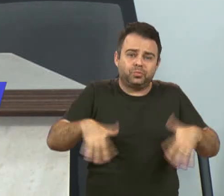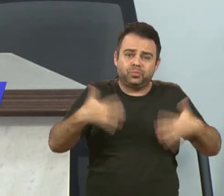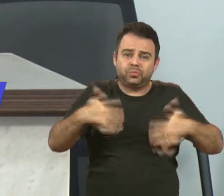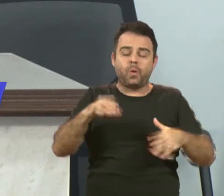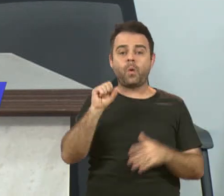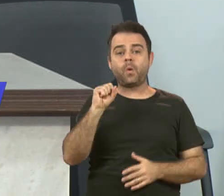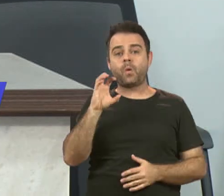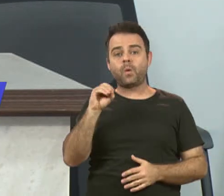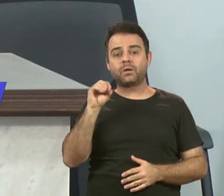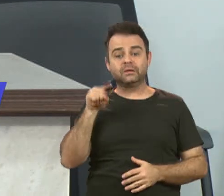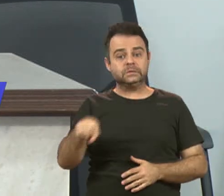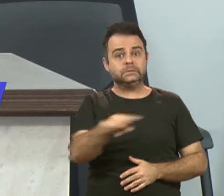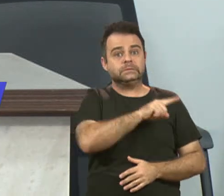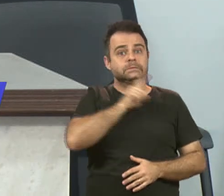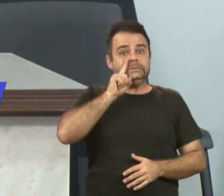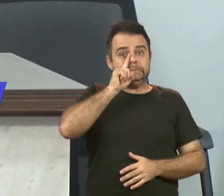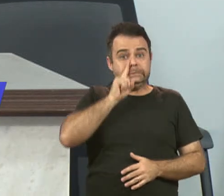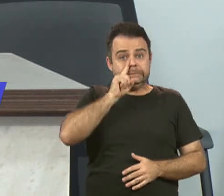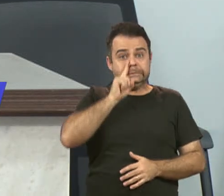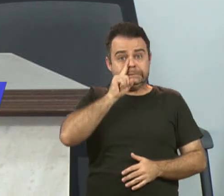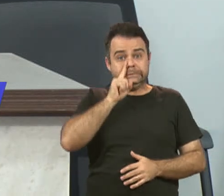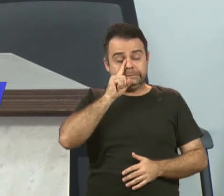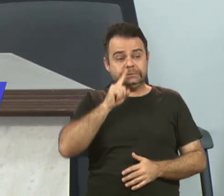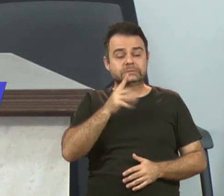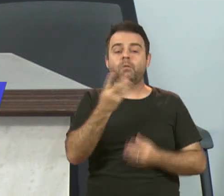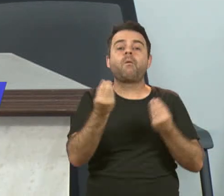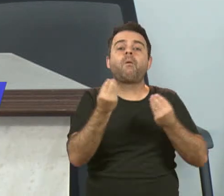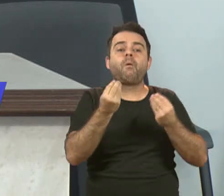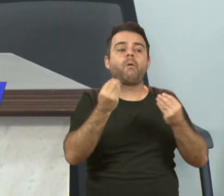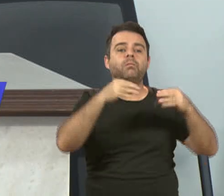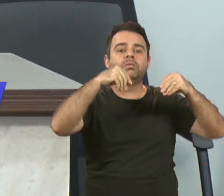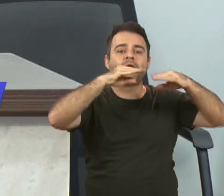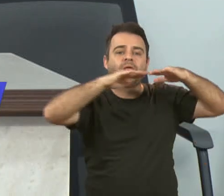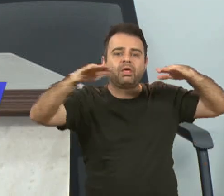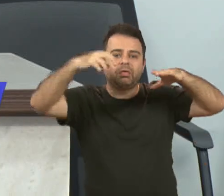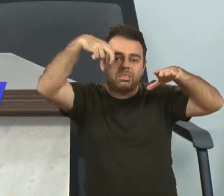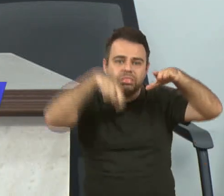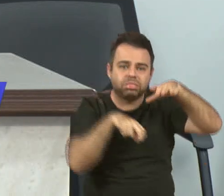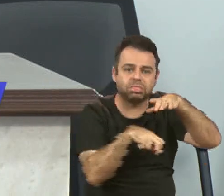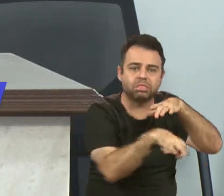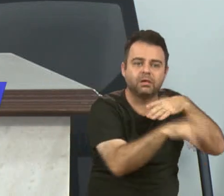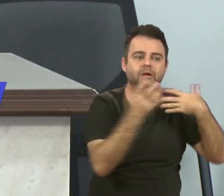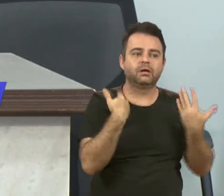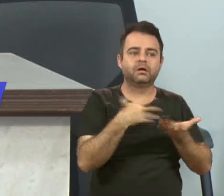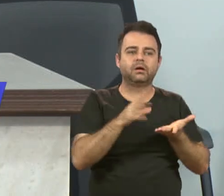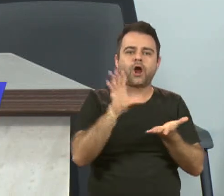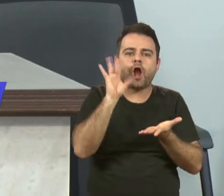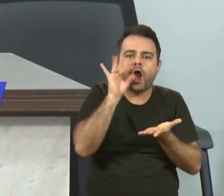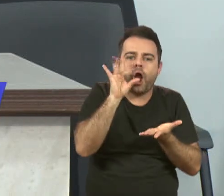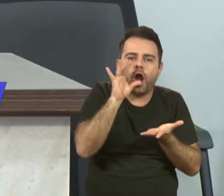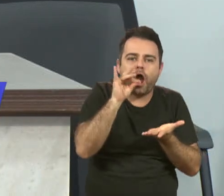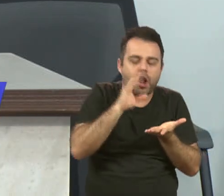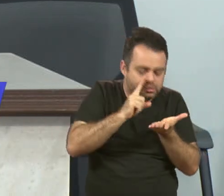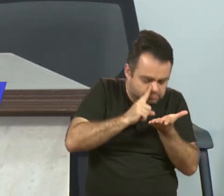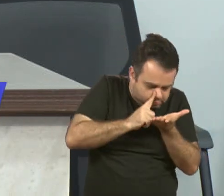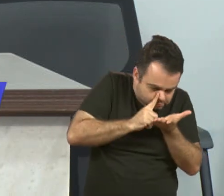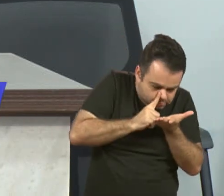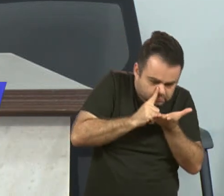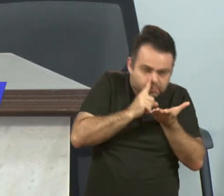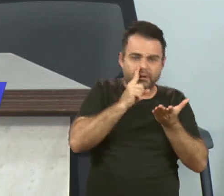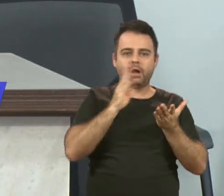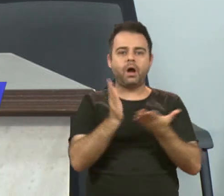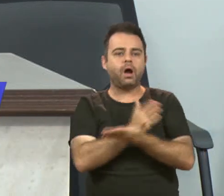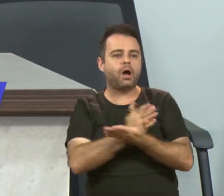de alto risco, morando em buracos, cheirando cola nos faróis, que atordoavam